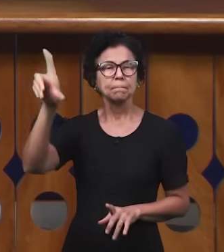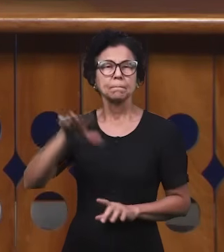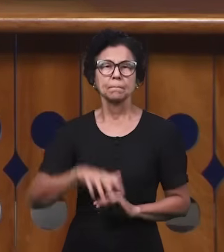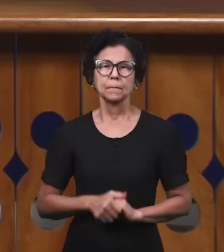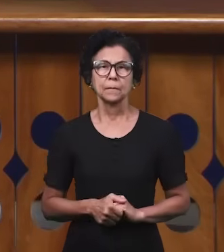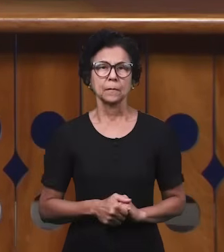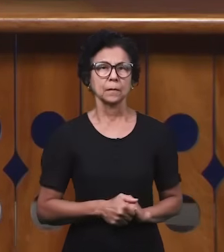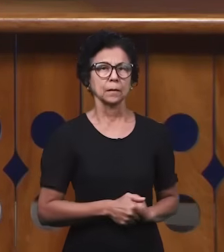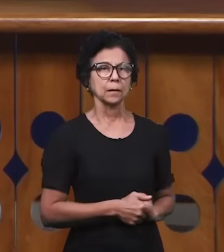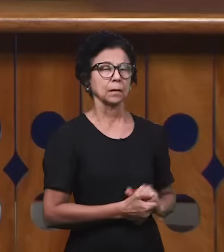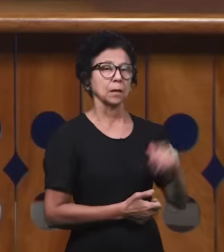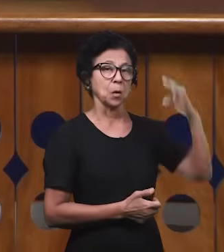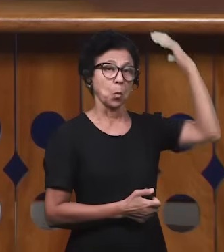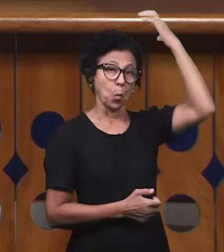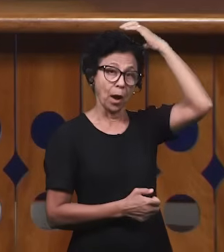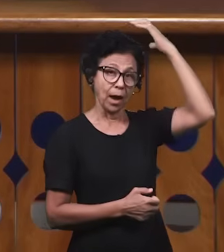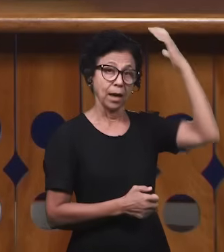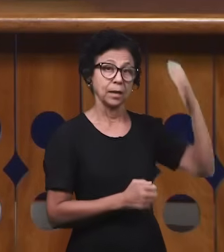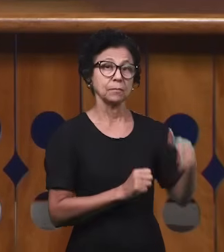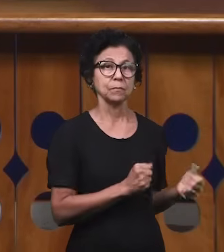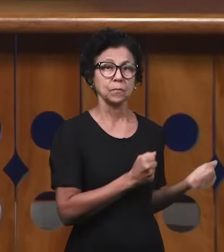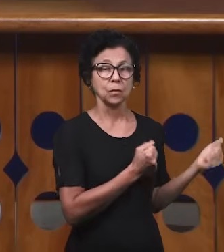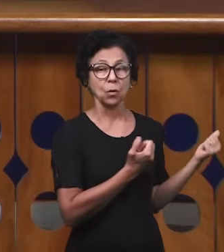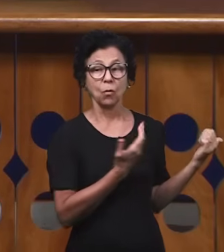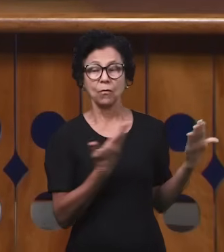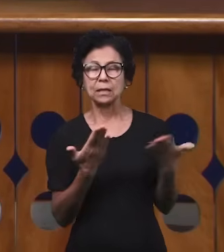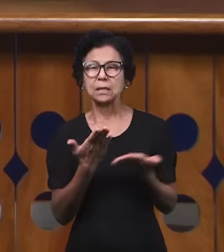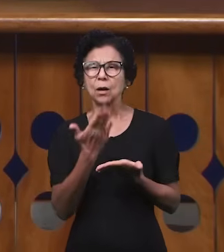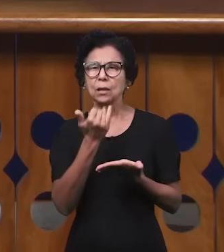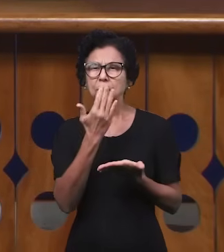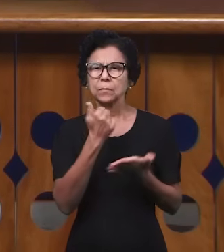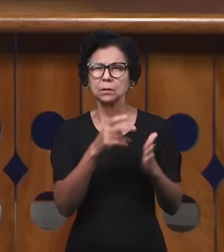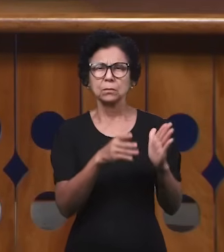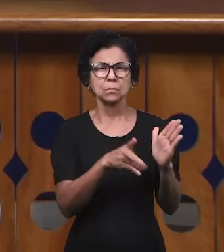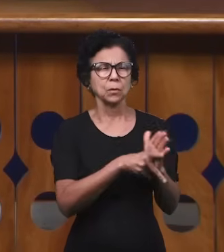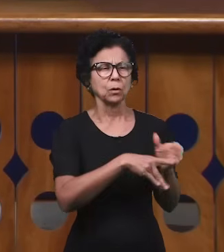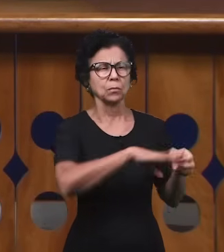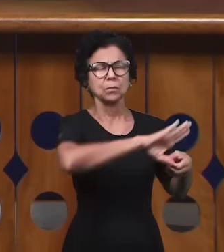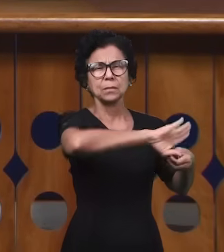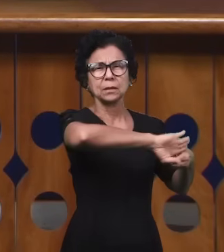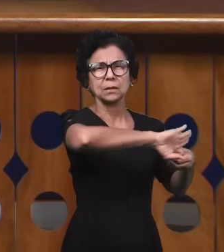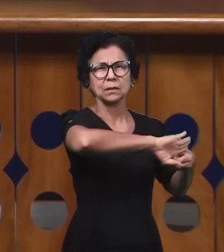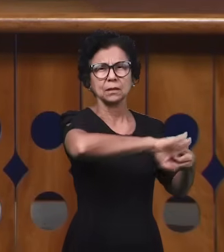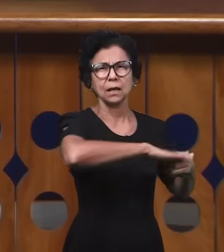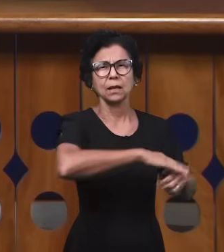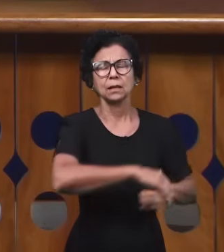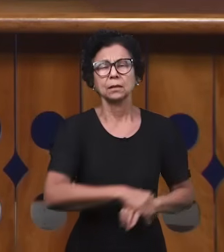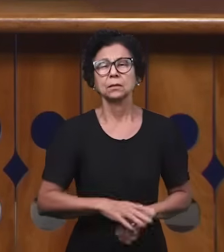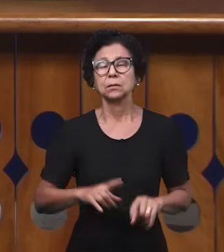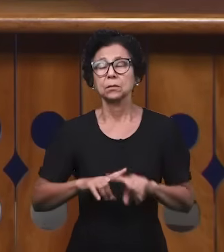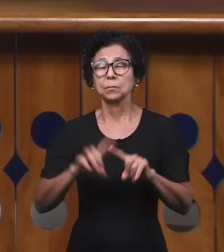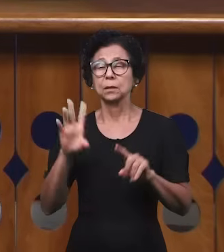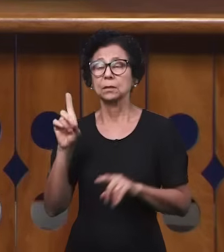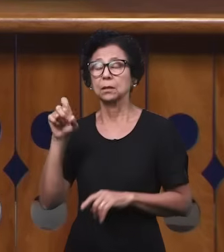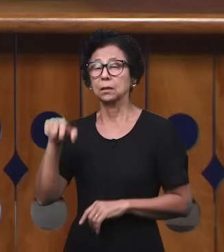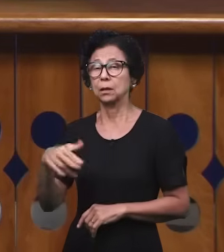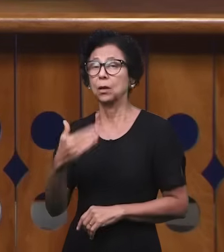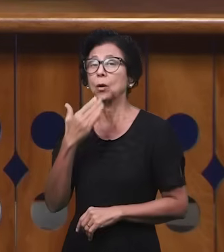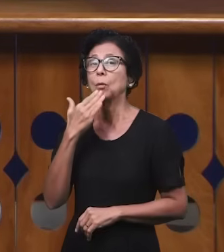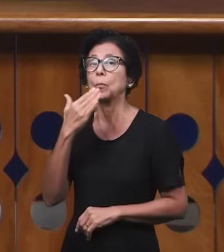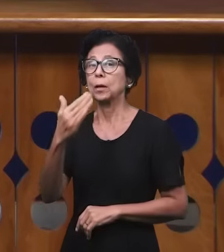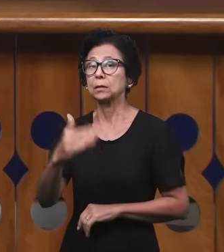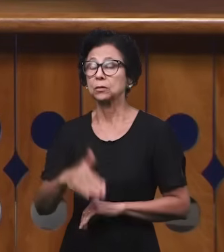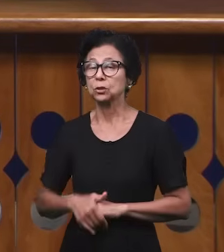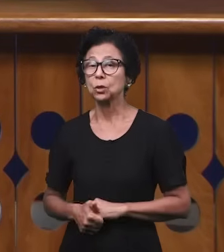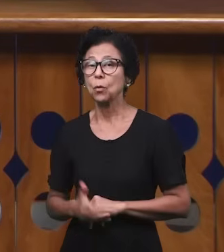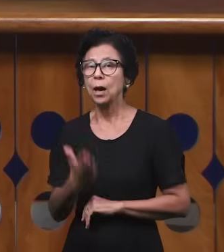comida e o vinho real, pedindo permissão para uma dieta alternativa baseada em vegetais e água, o